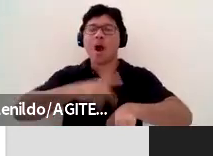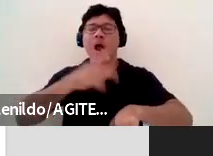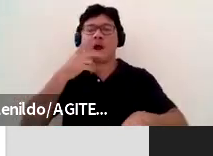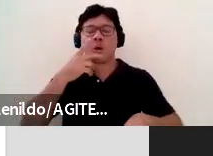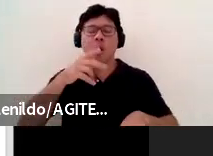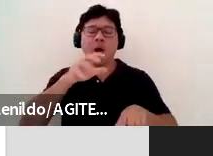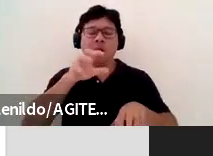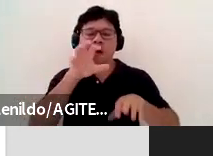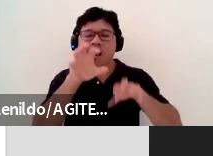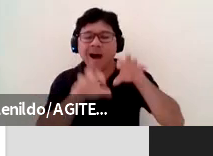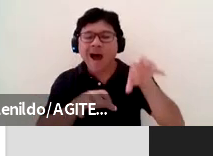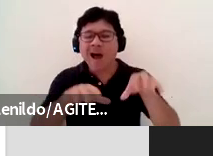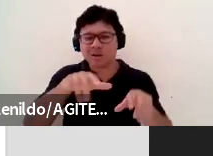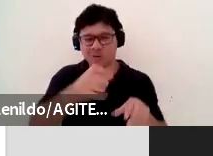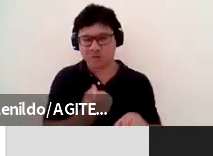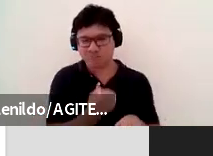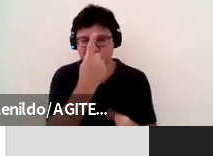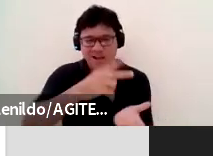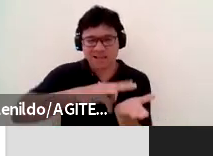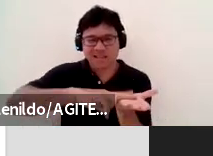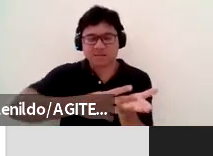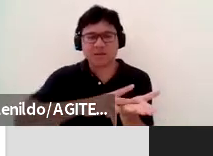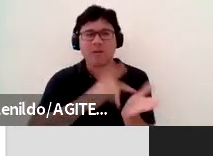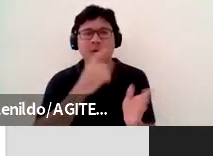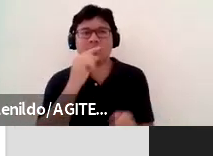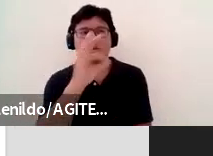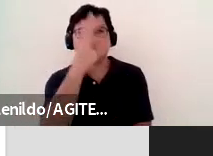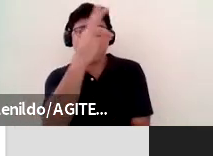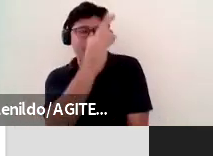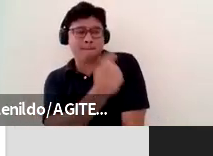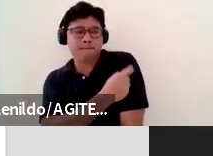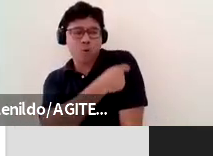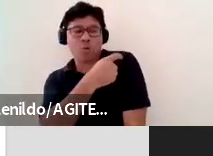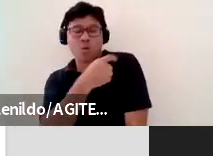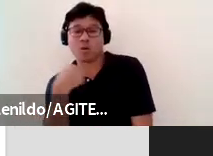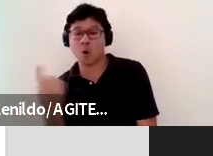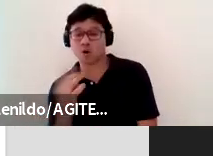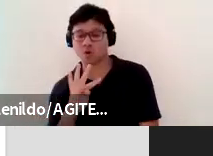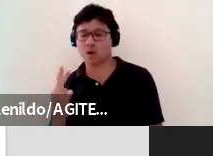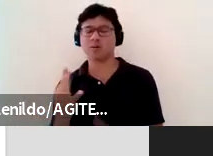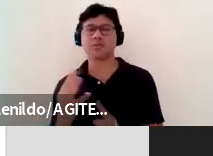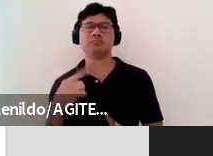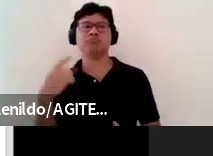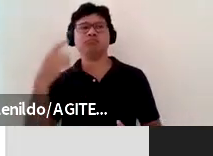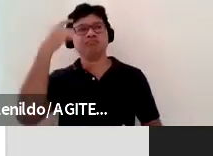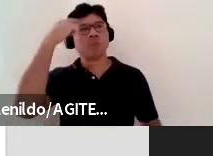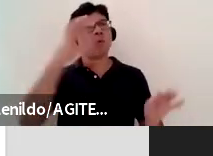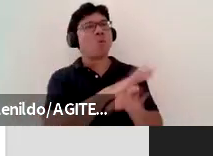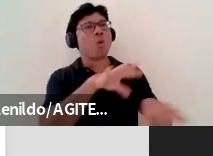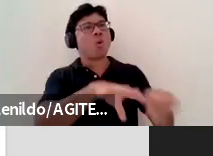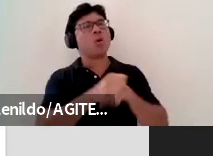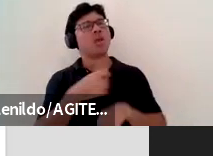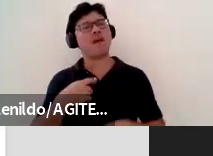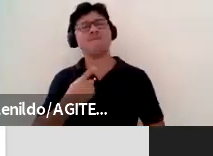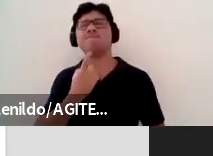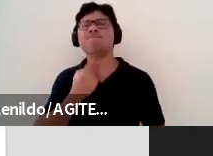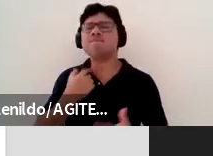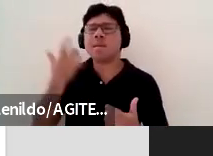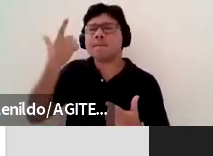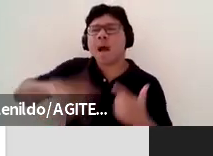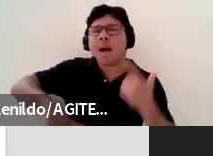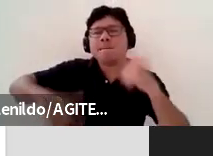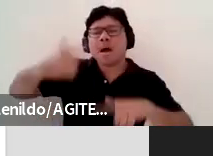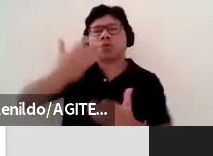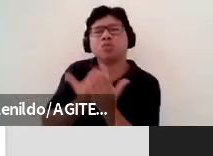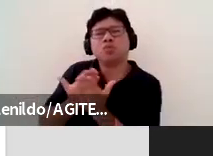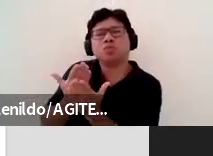tradução picou nós quatro, né? Todas nós quatro saímos do curso com muita vontade de aprofundar os conhecimentos e estudar cada